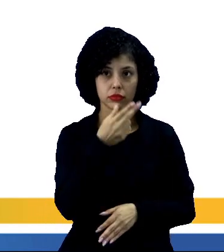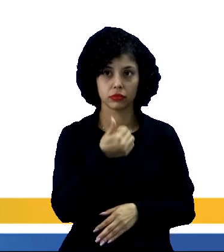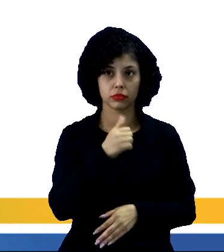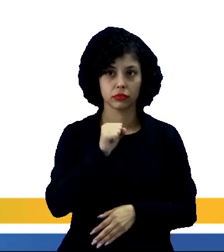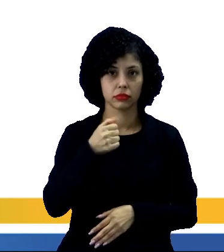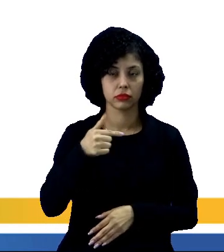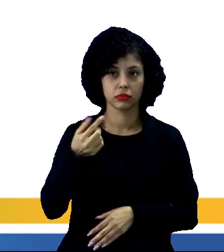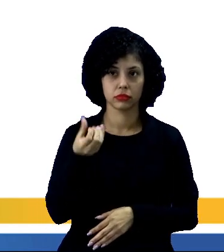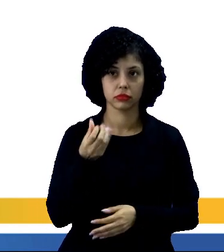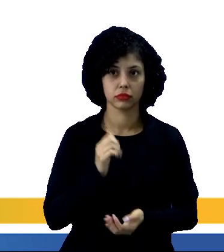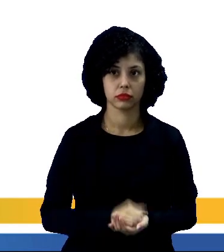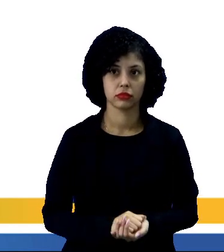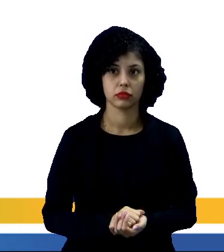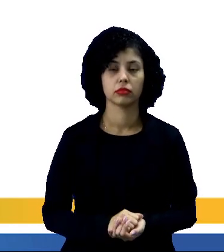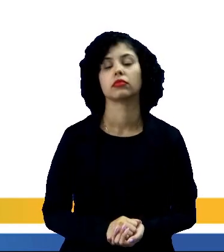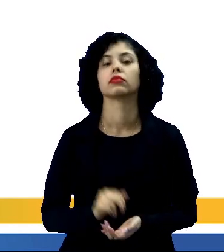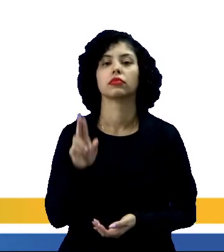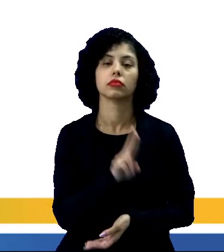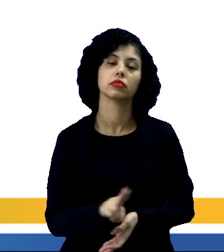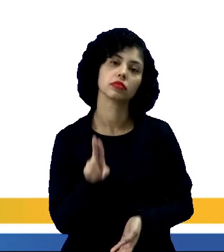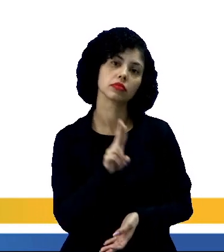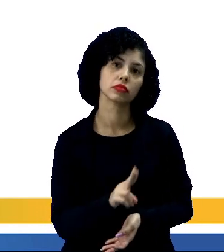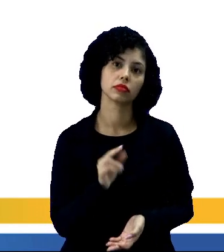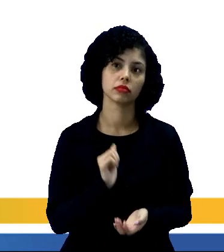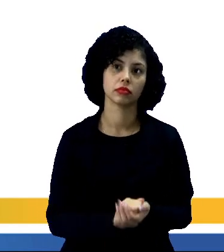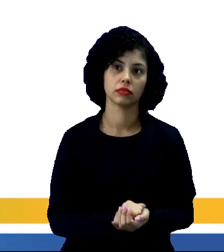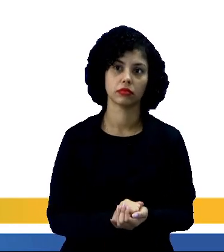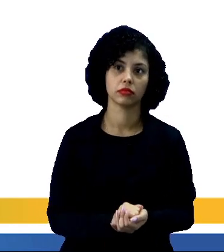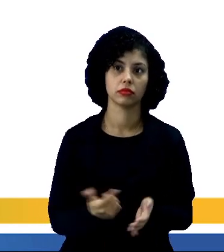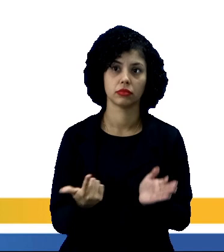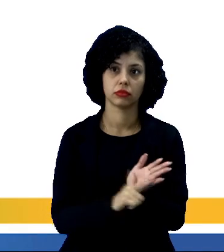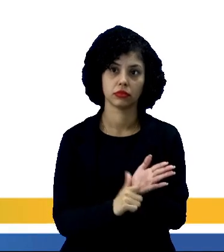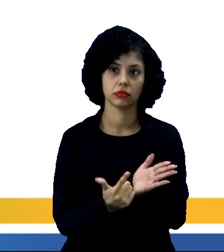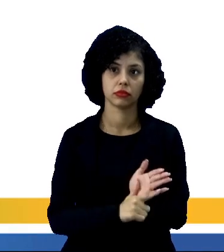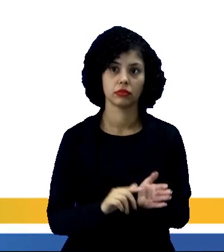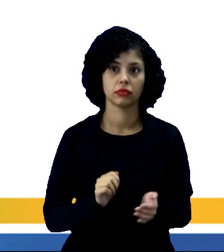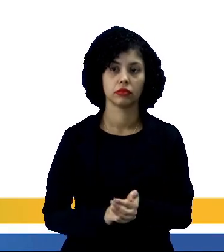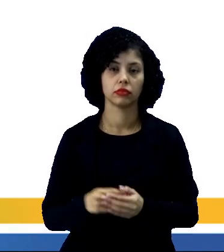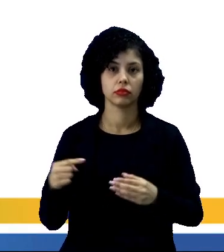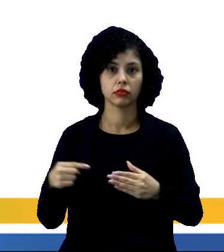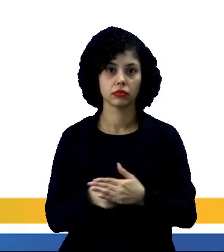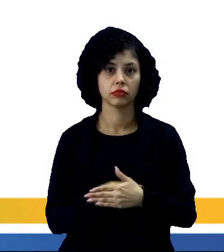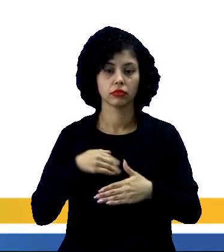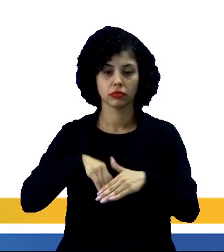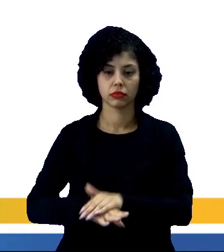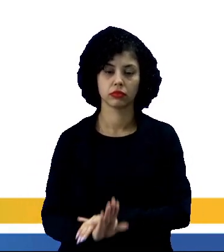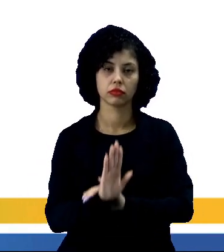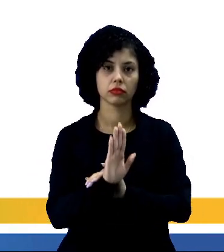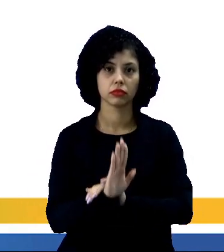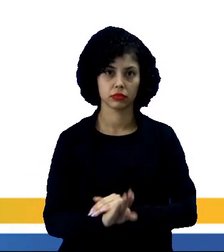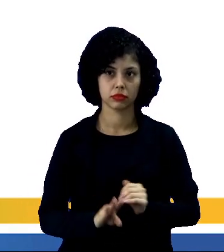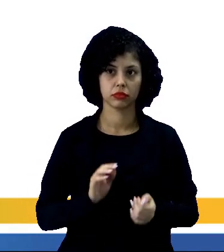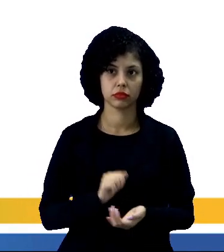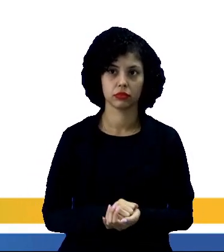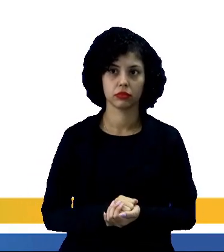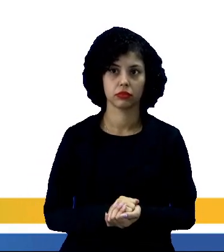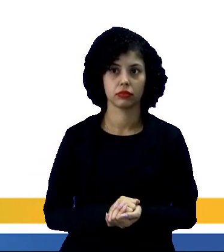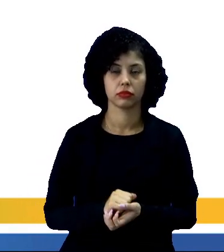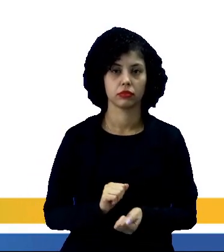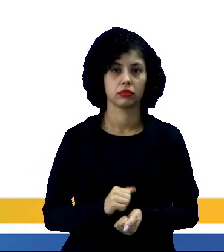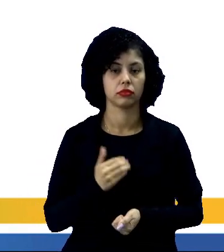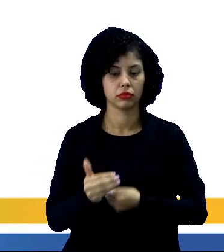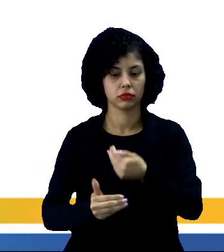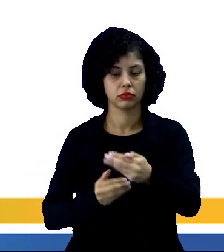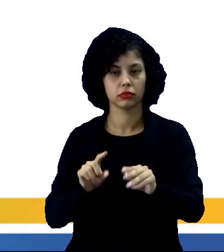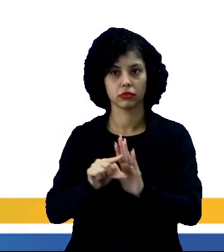foi em 1876. Usava um rolo de papel perfurado que armazenava arbitrariamente um longo